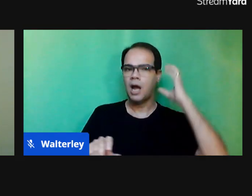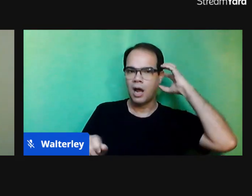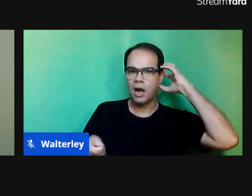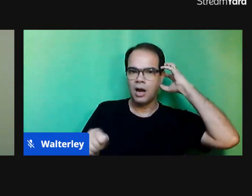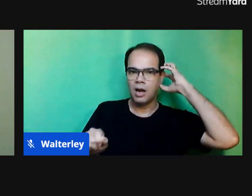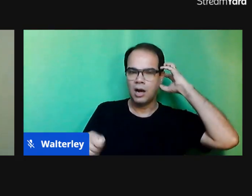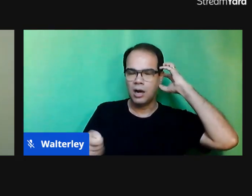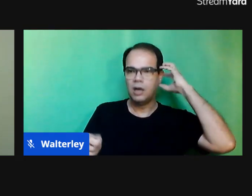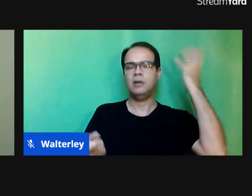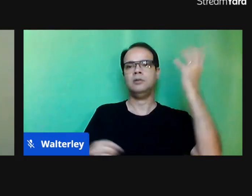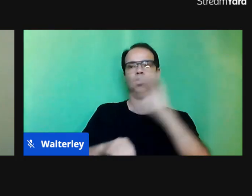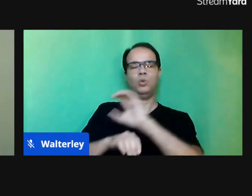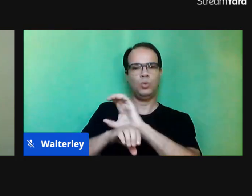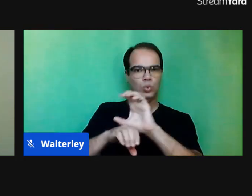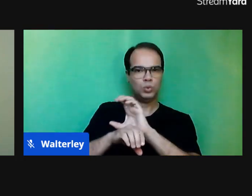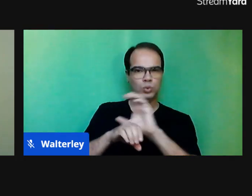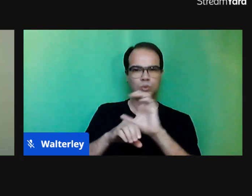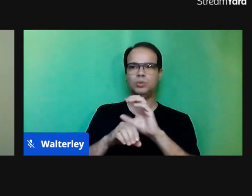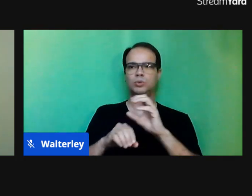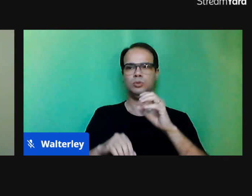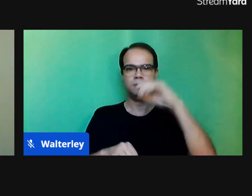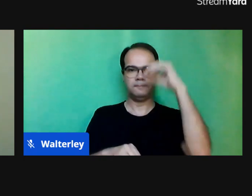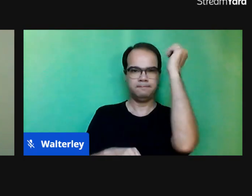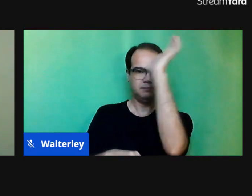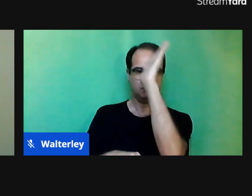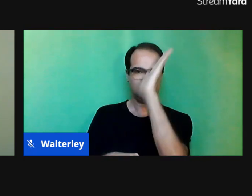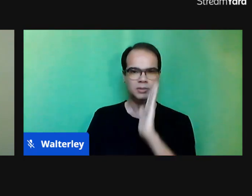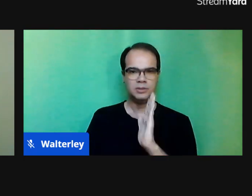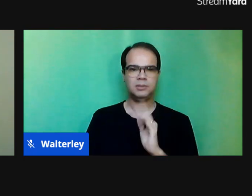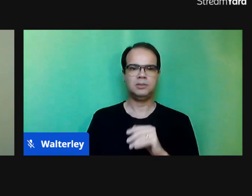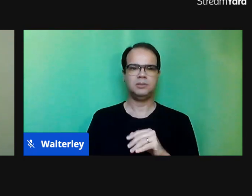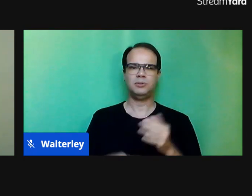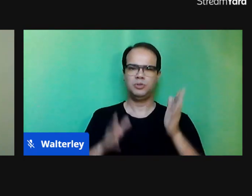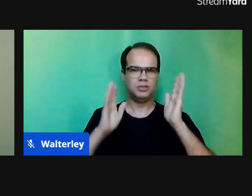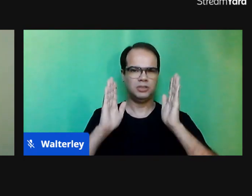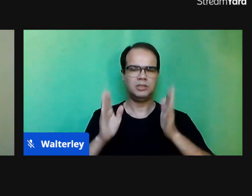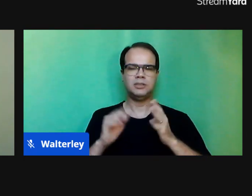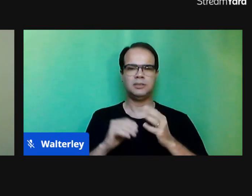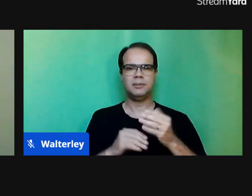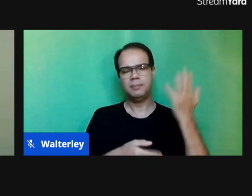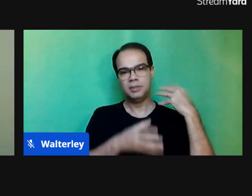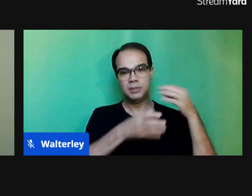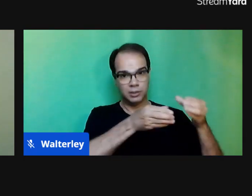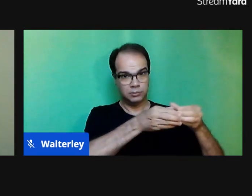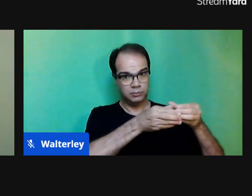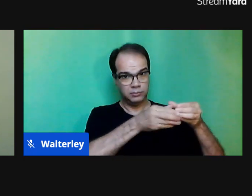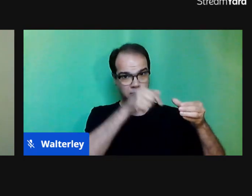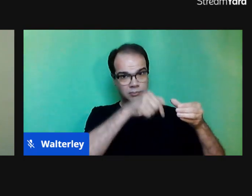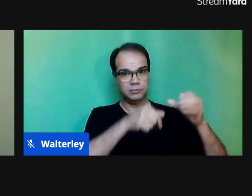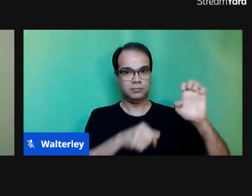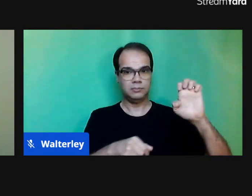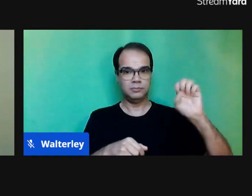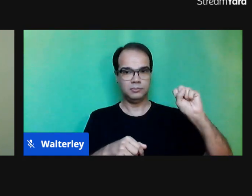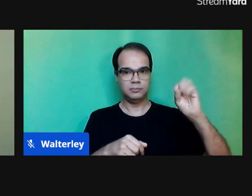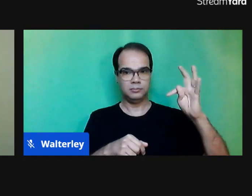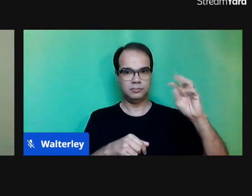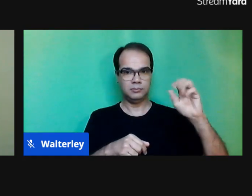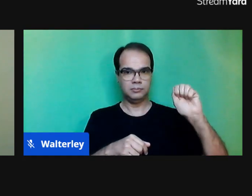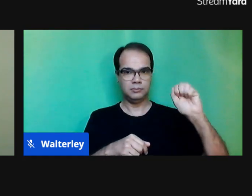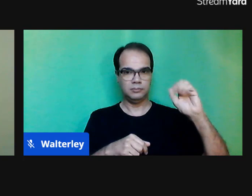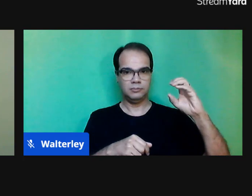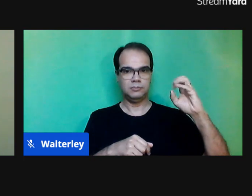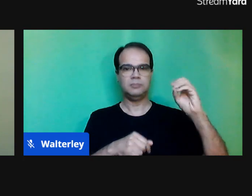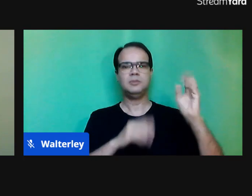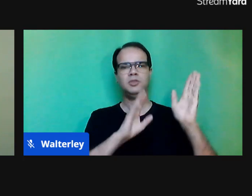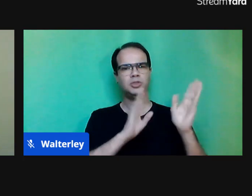cultura midiática. Era também conteudista nacional do Grupo Estácio de Produção Audiovisual. Também cheguei